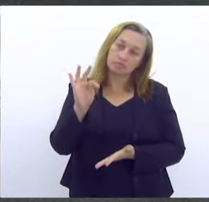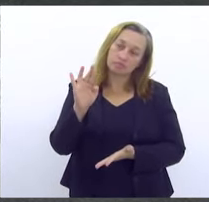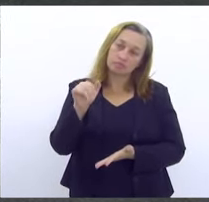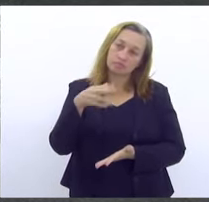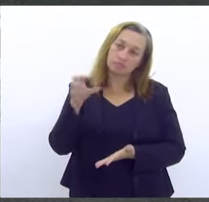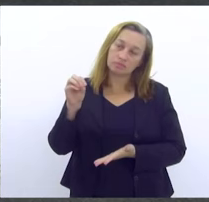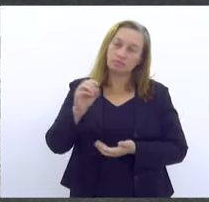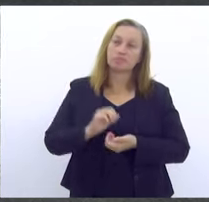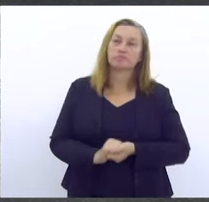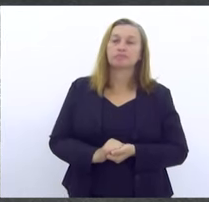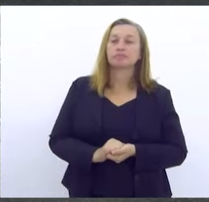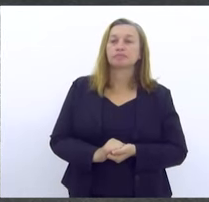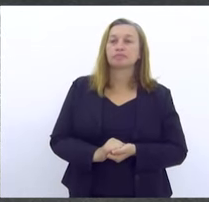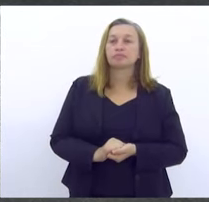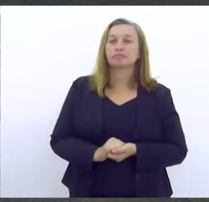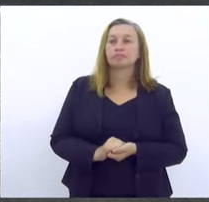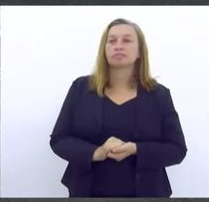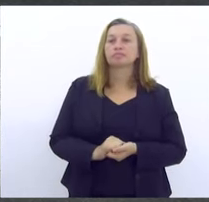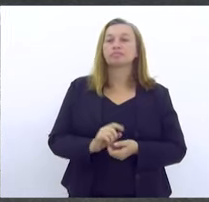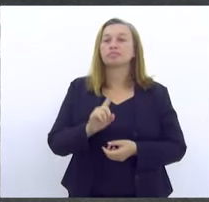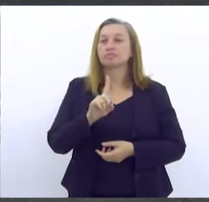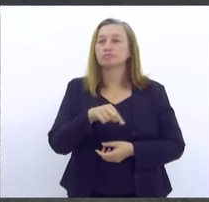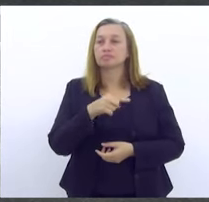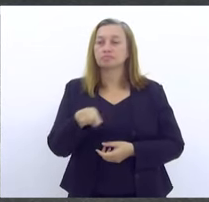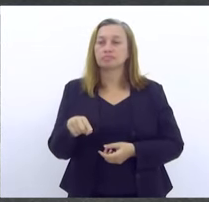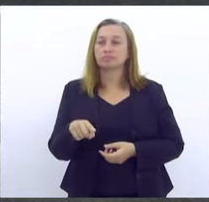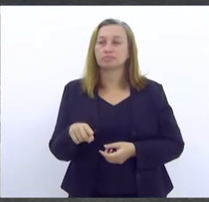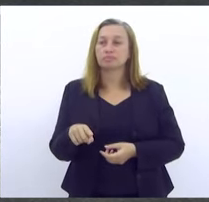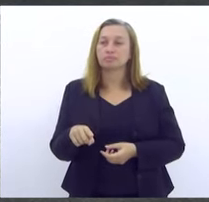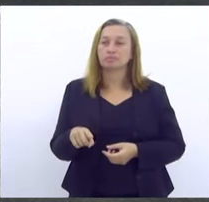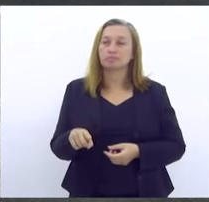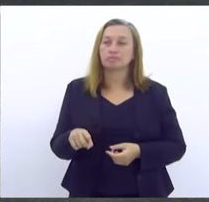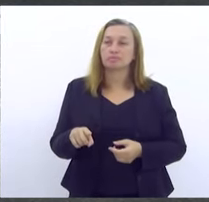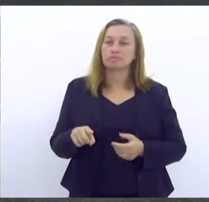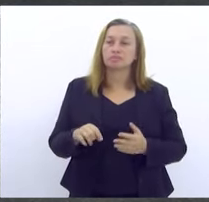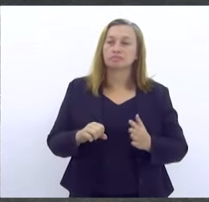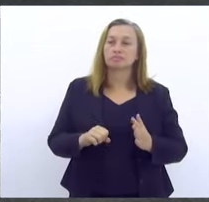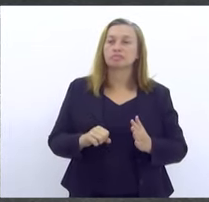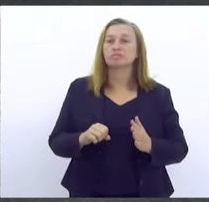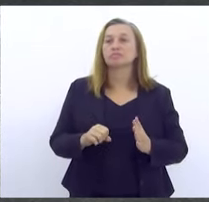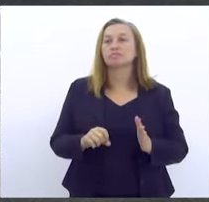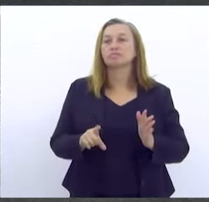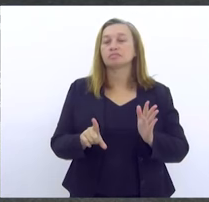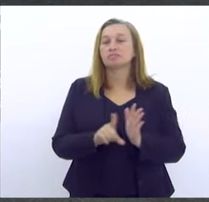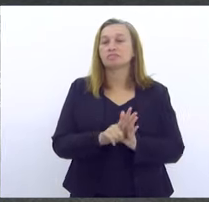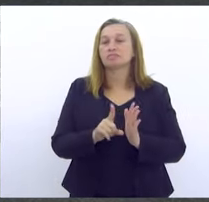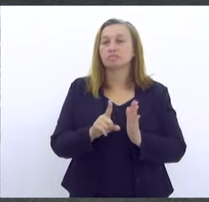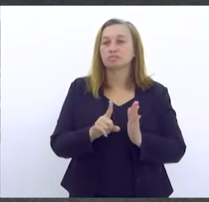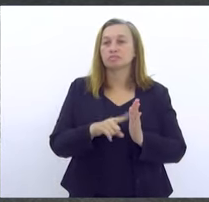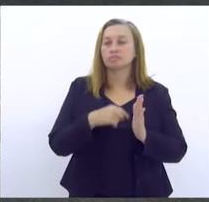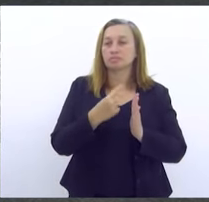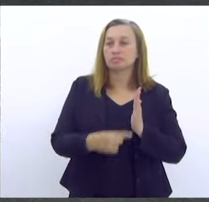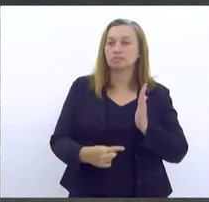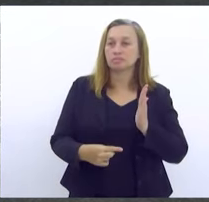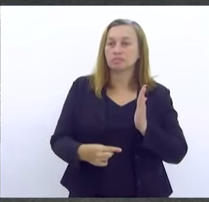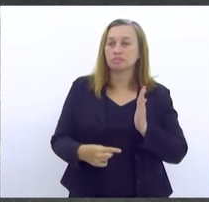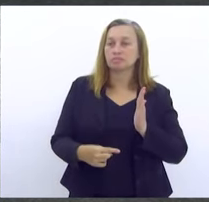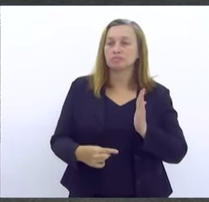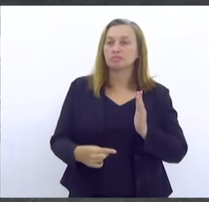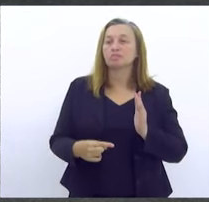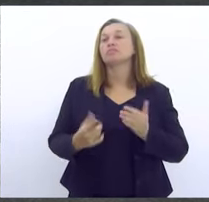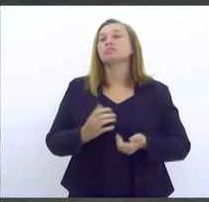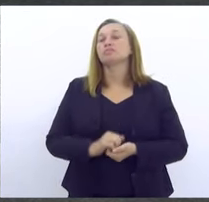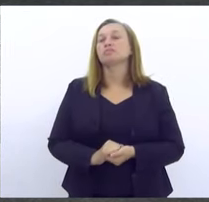E, na hora de derrubar o veto, o plenário se dividiu, mas acabou concordando